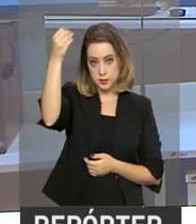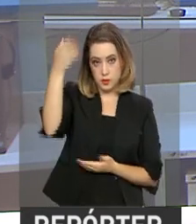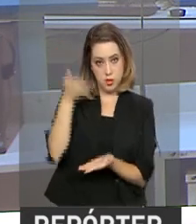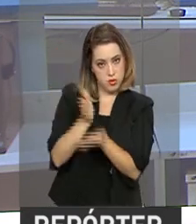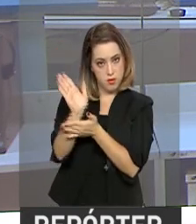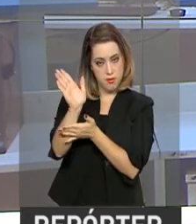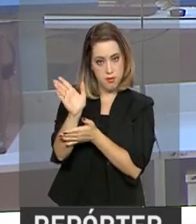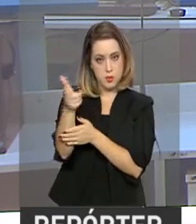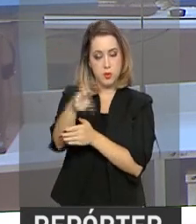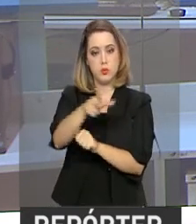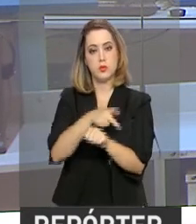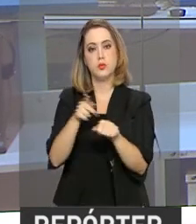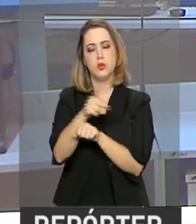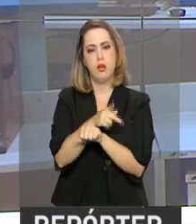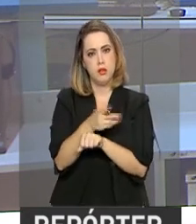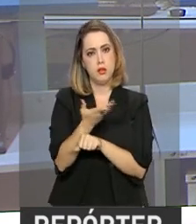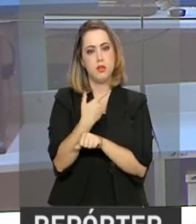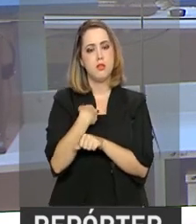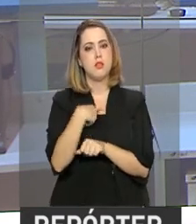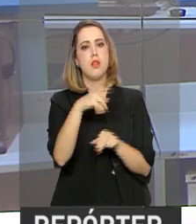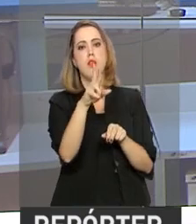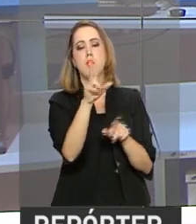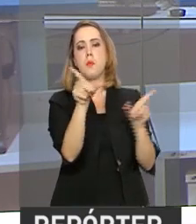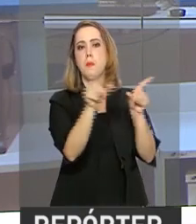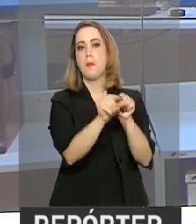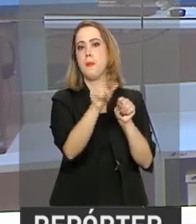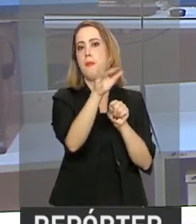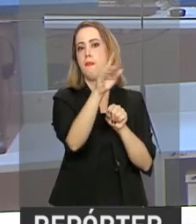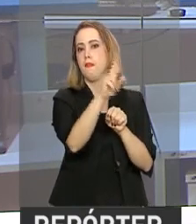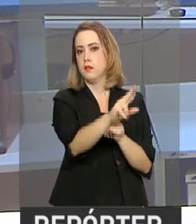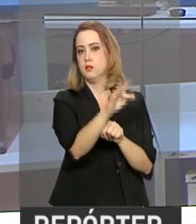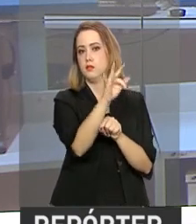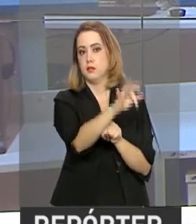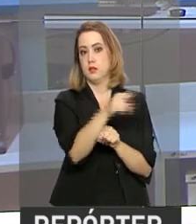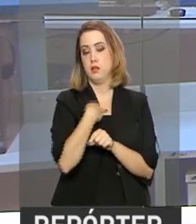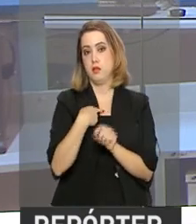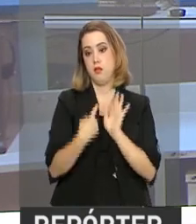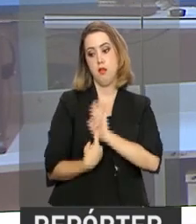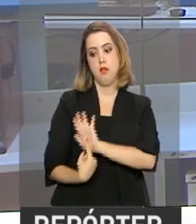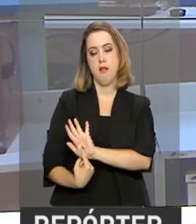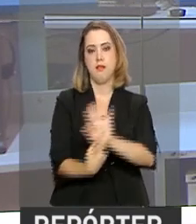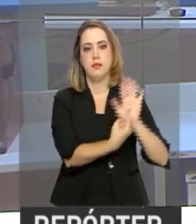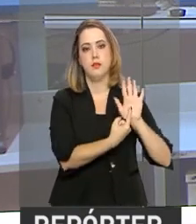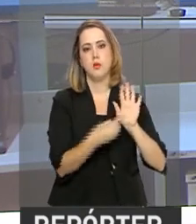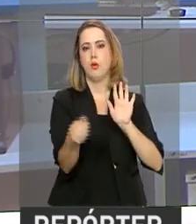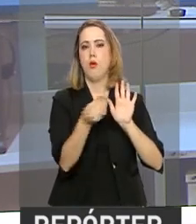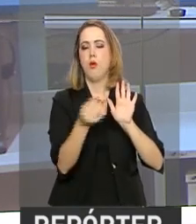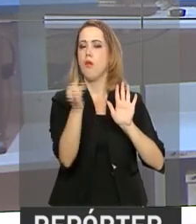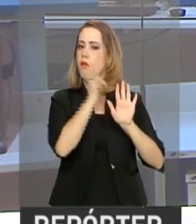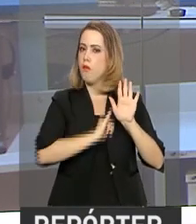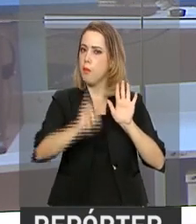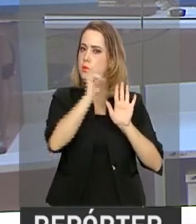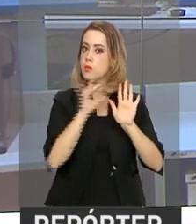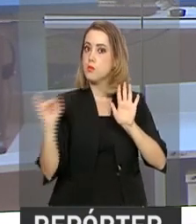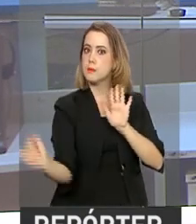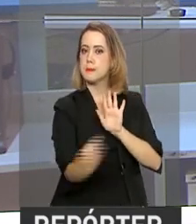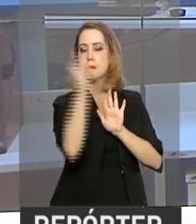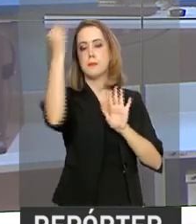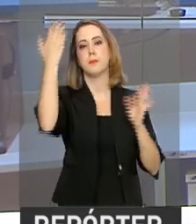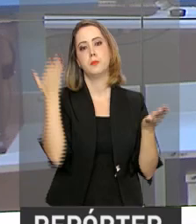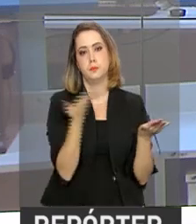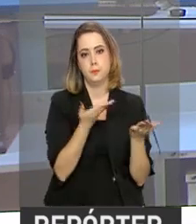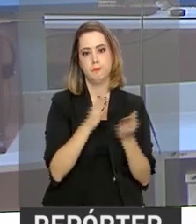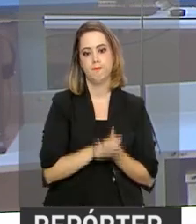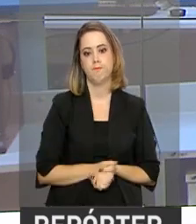atenção nesta dica a receita federal oferece um guia rápido com informações bem importantes veja na reportagem de gabriela